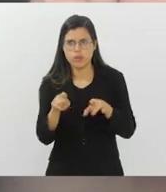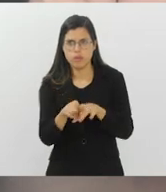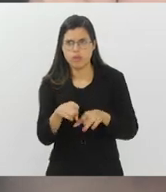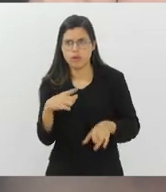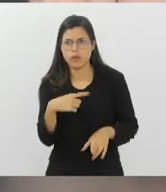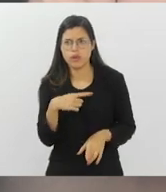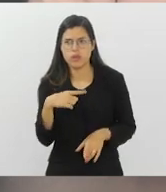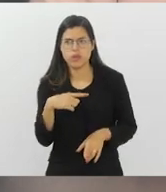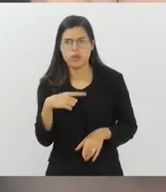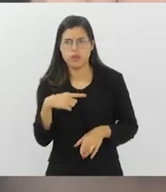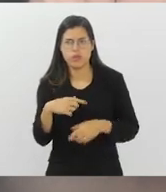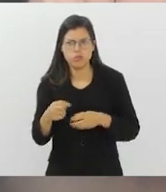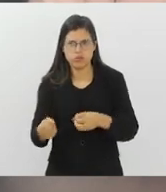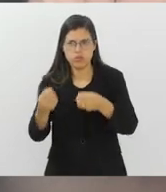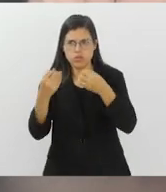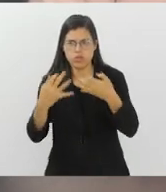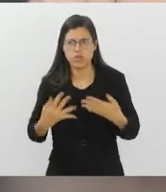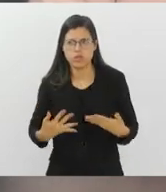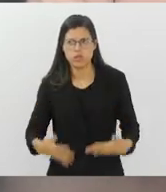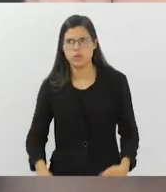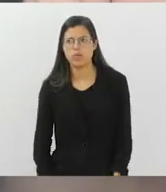todos os esclarecimentos nesse sentido.